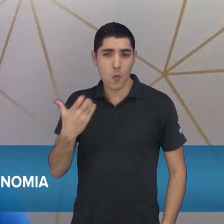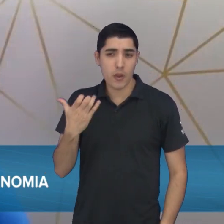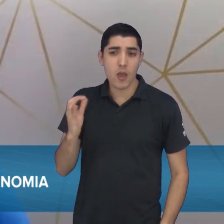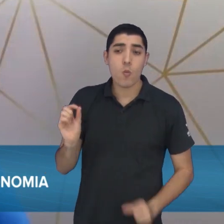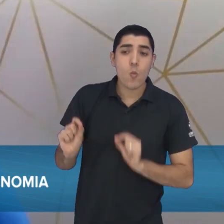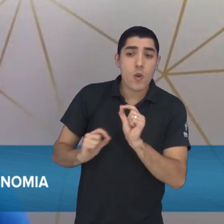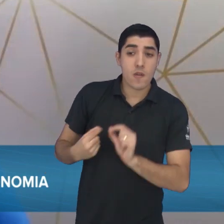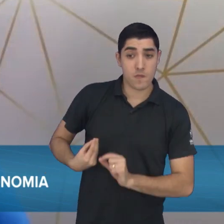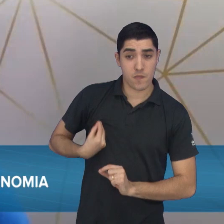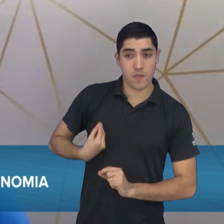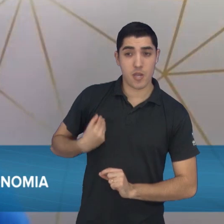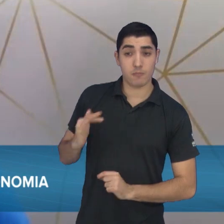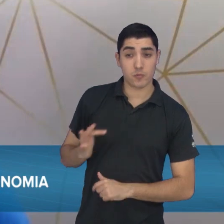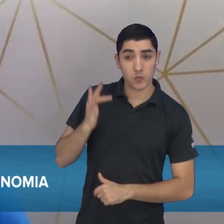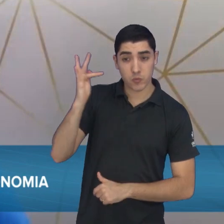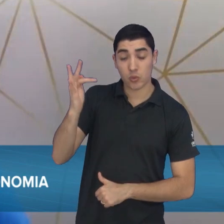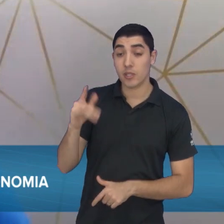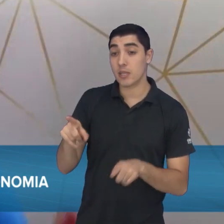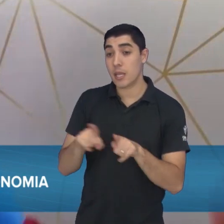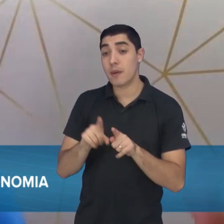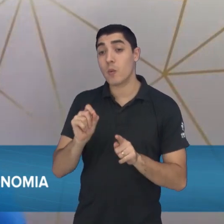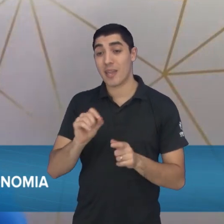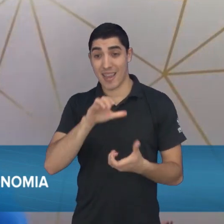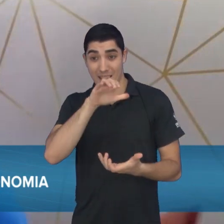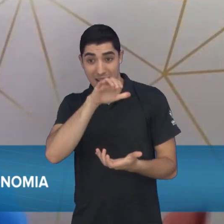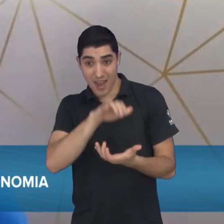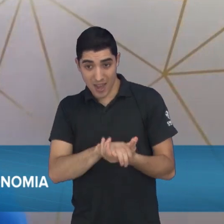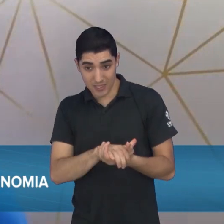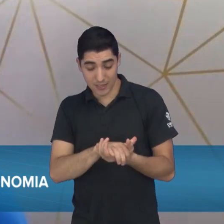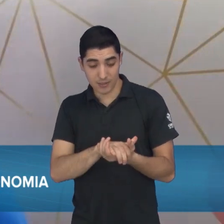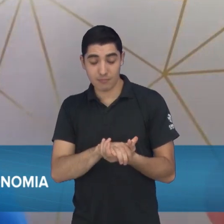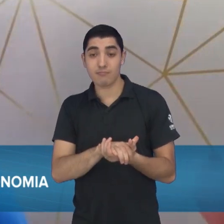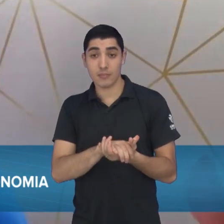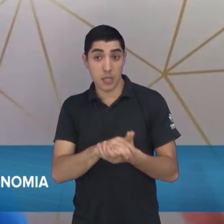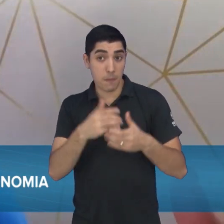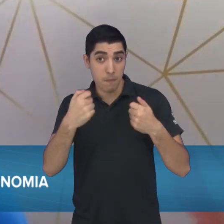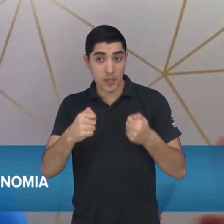o casamento, ele precisa ser um grande